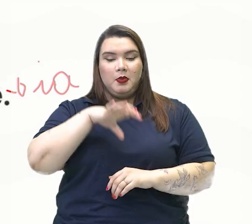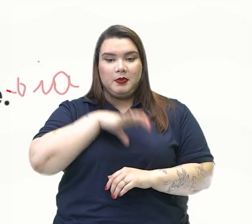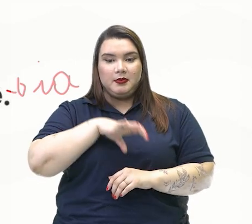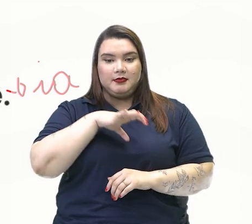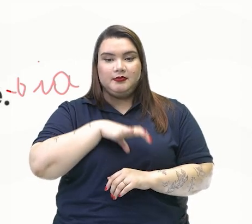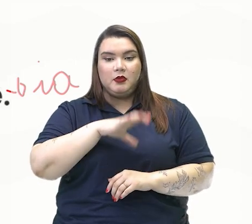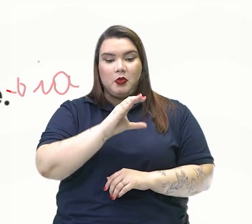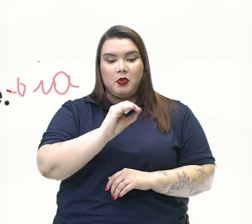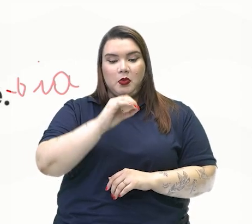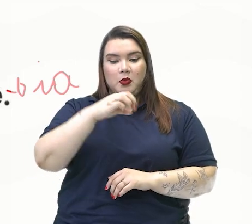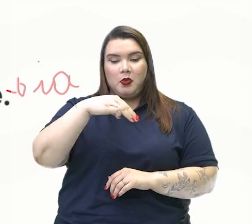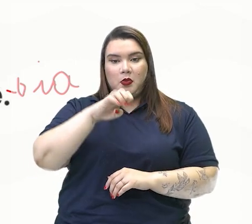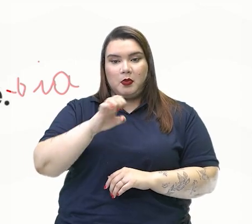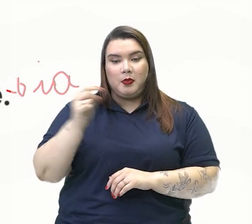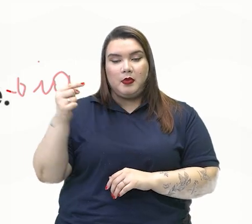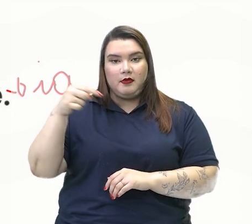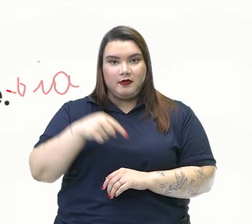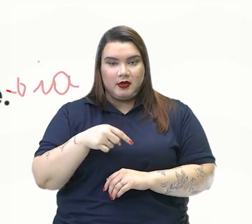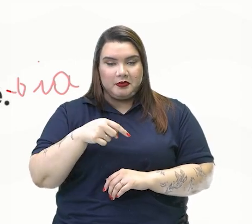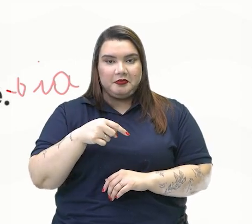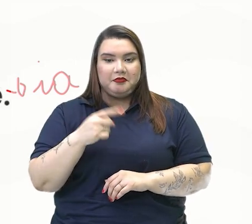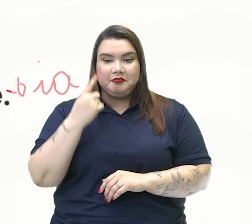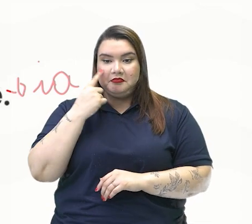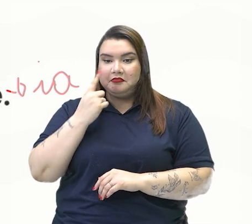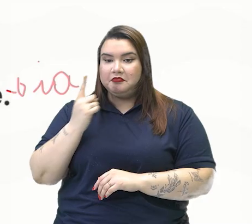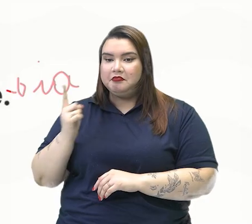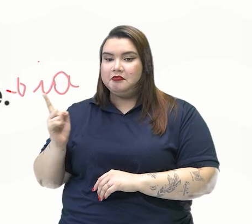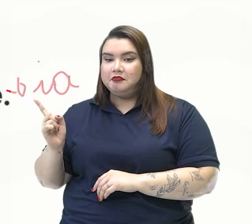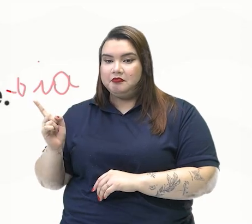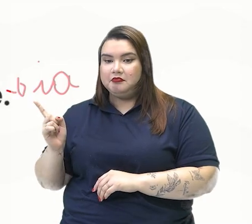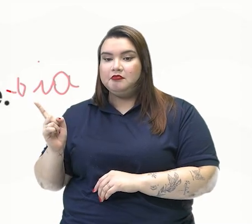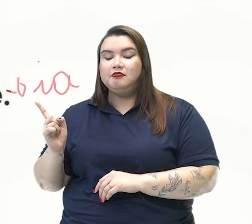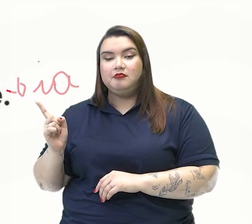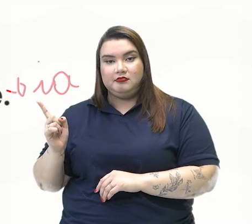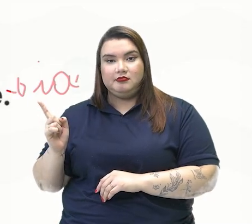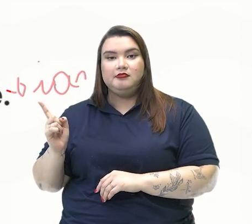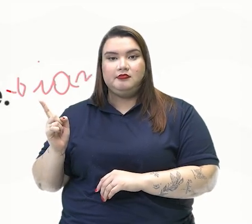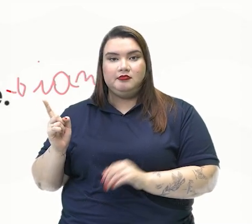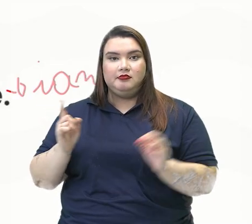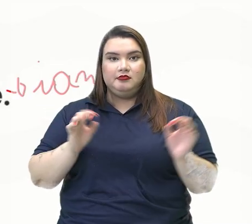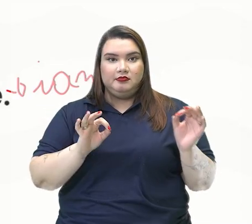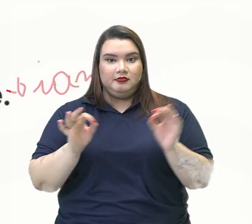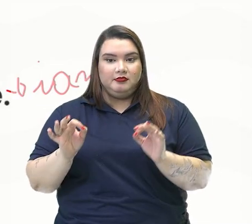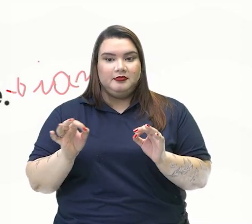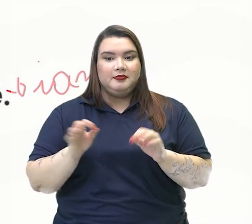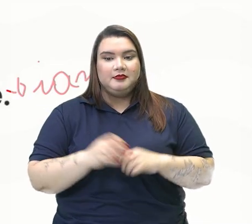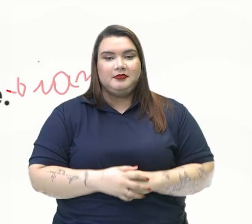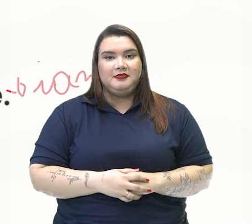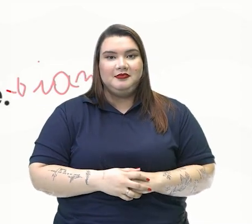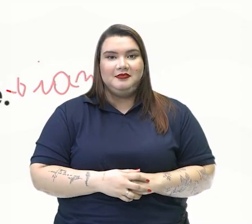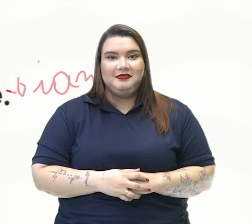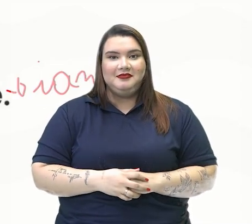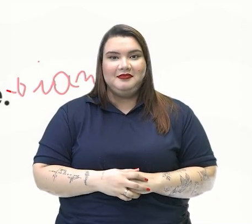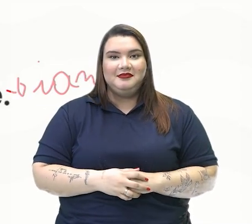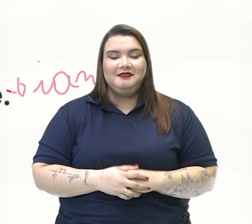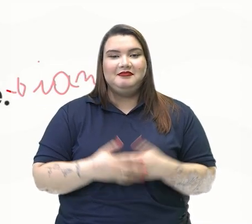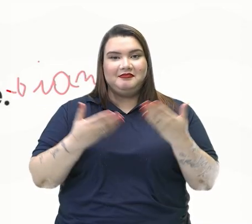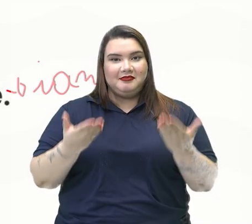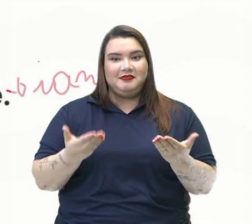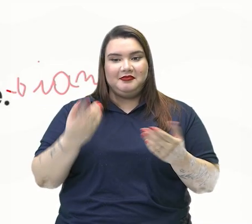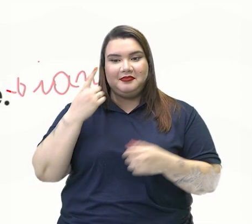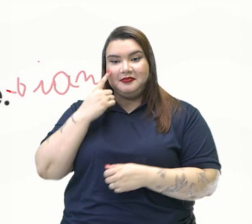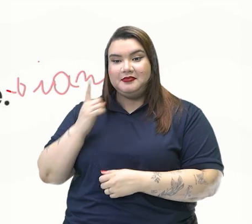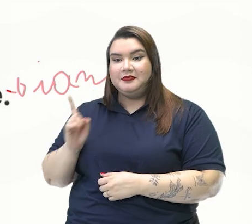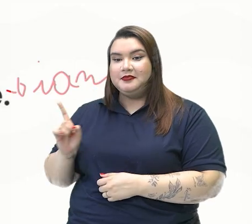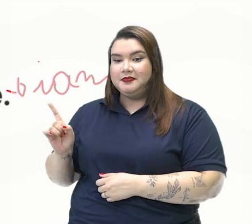come é vir. Então, ela disse que eles viriam, nesse caso aqui iam, né? Porque é o plural.